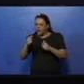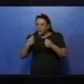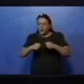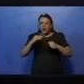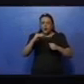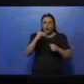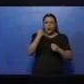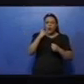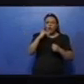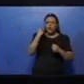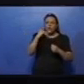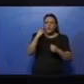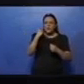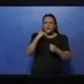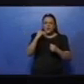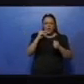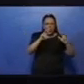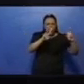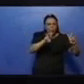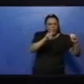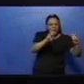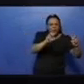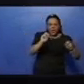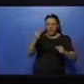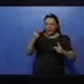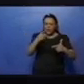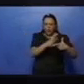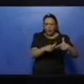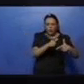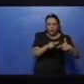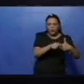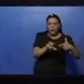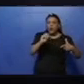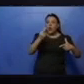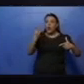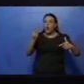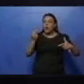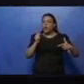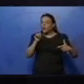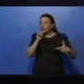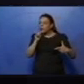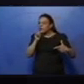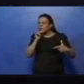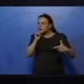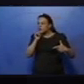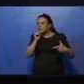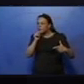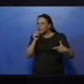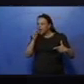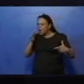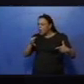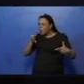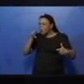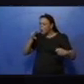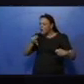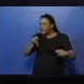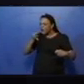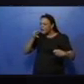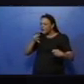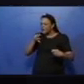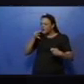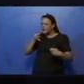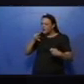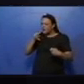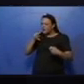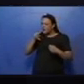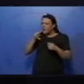realidade de uma tese, que é a problemática, ou uma opinião. Vamos pensar assim que o argumento são as colunas